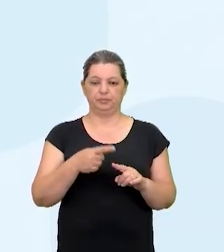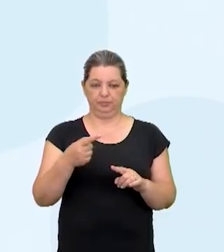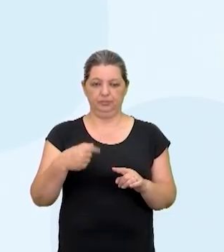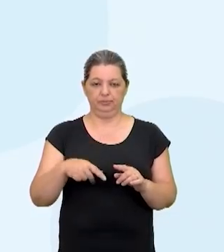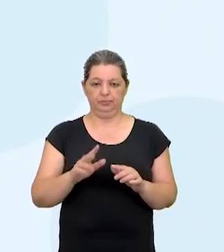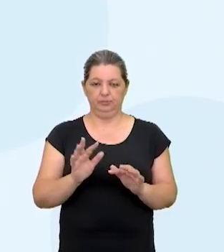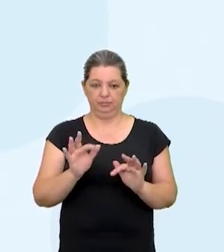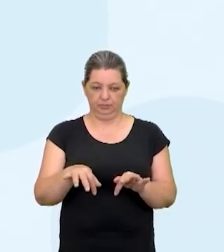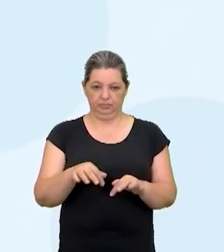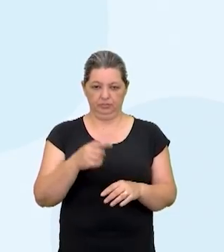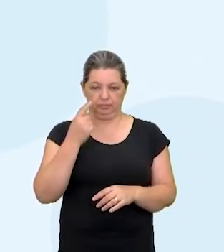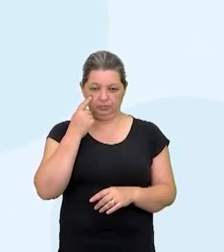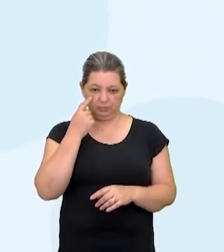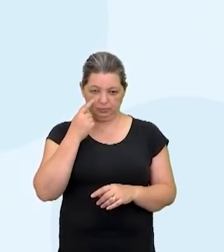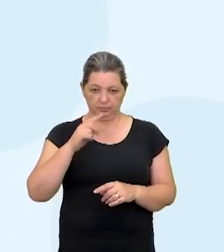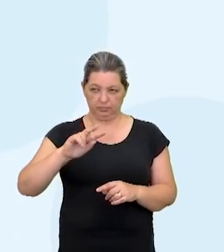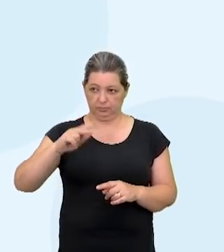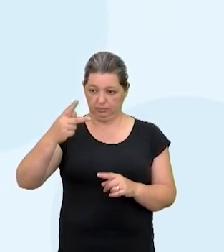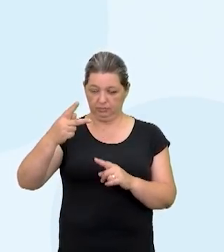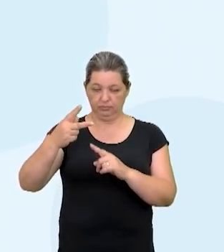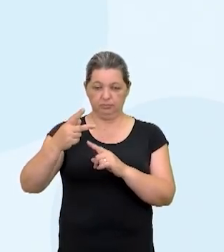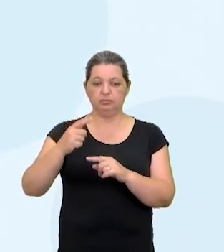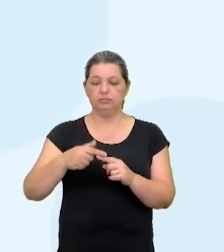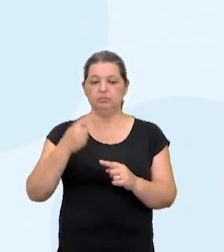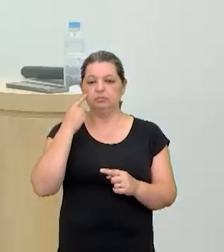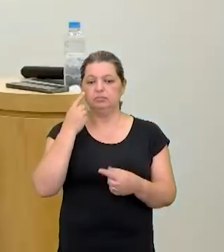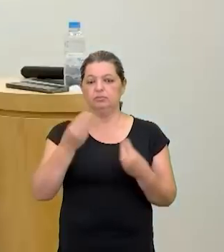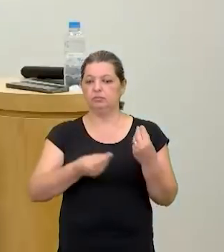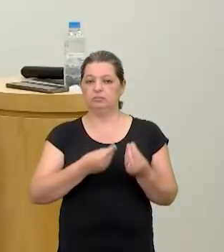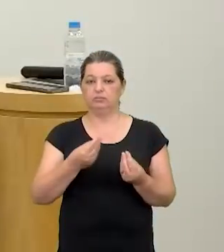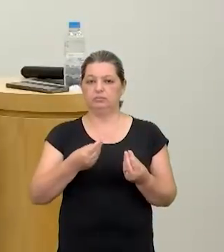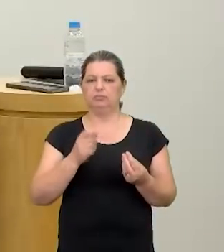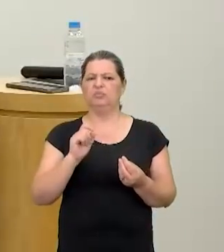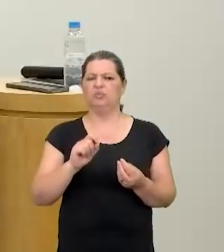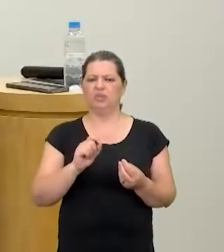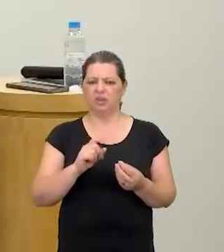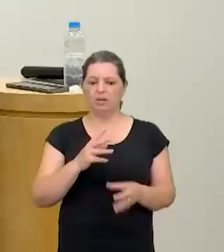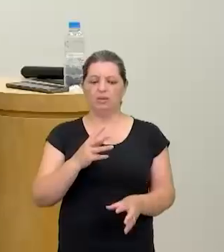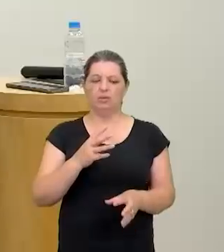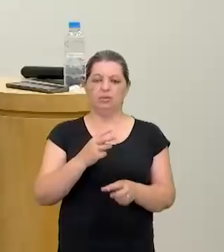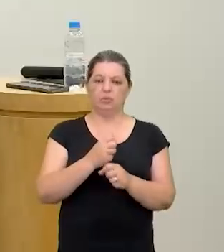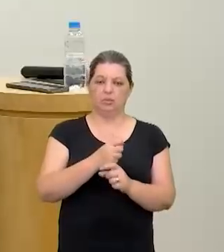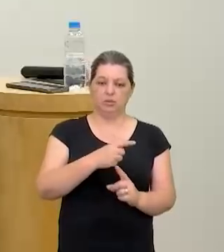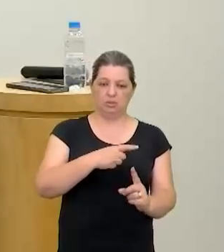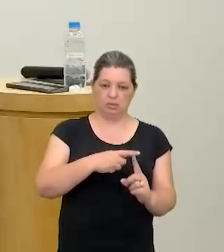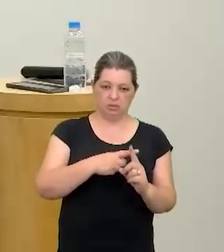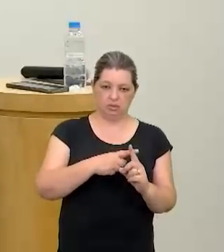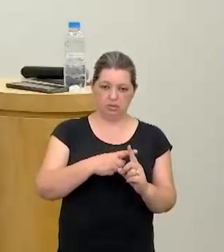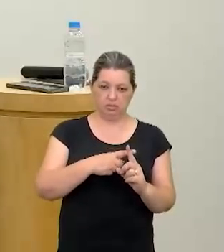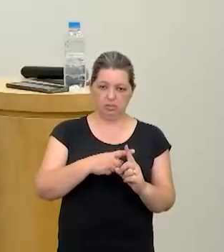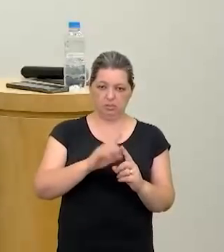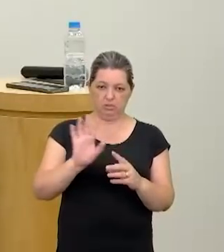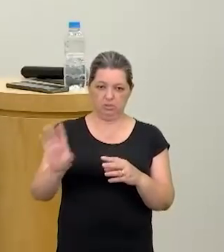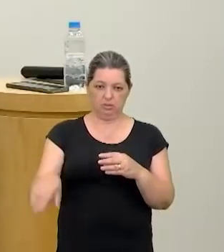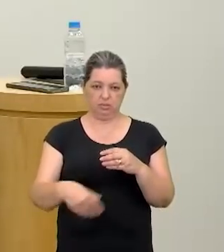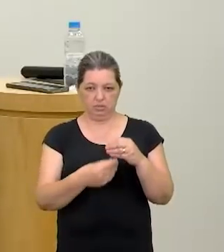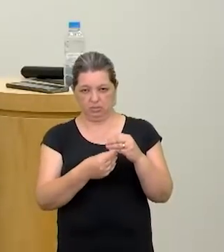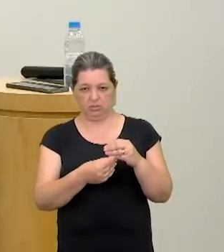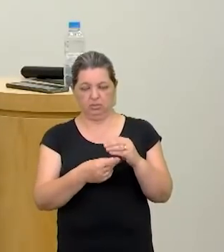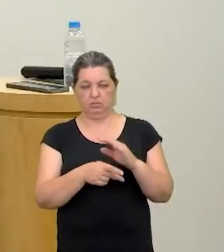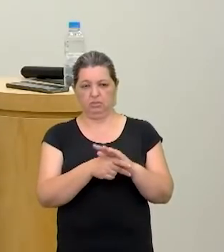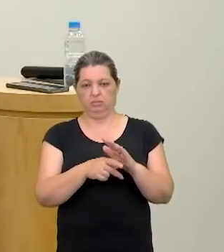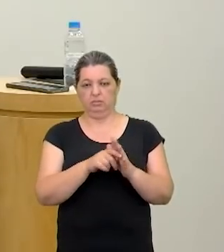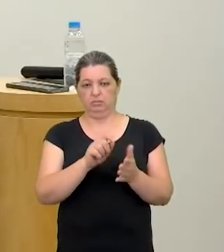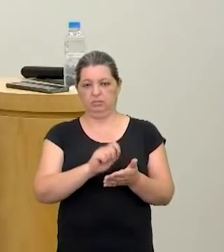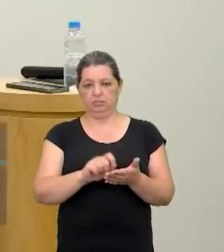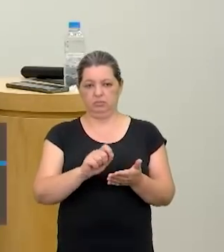o nosso produto notável, que é o quadrado da soma. Então, eu vou ter que pensar quem eu vou ter que somar para completar e escrever esse produto